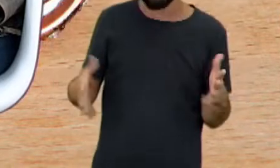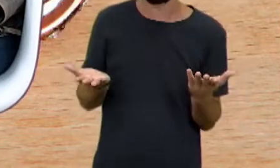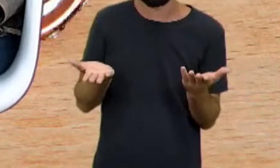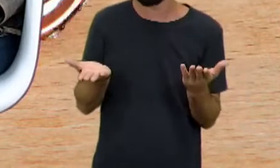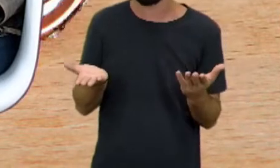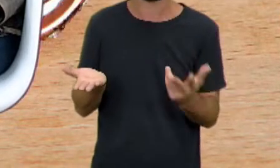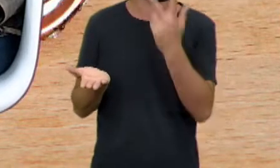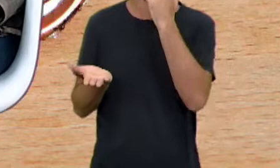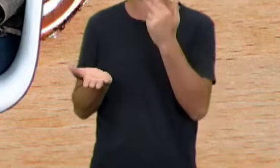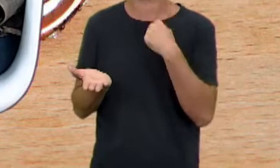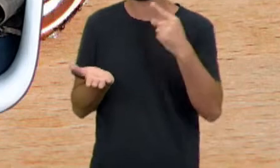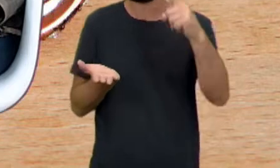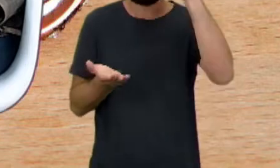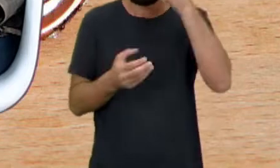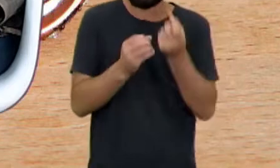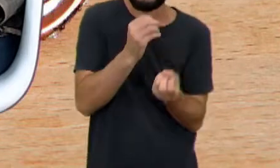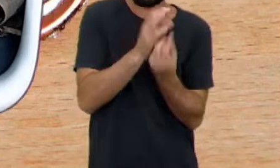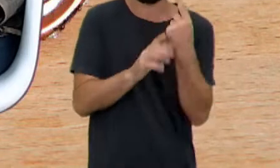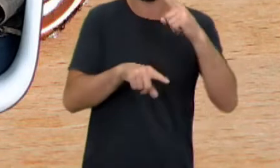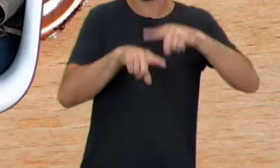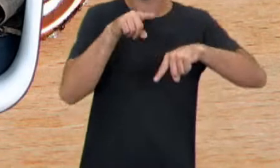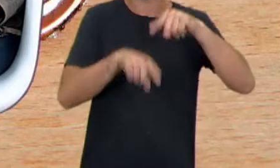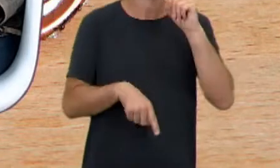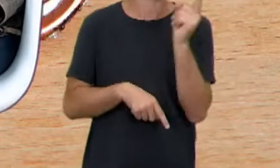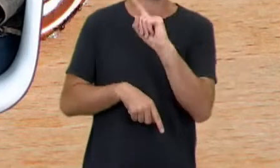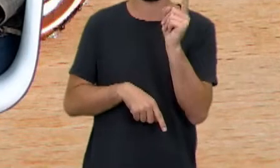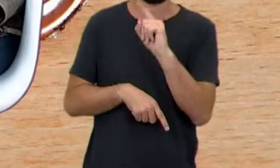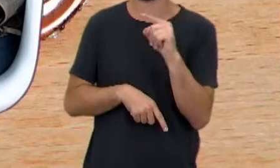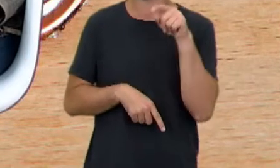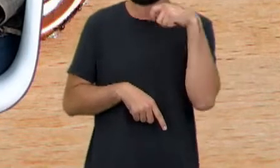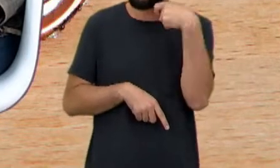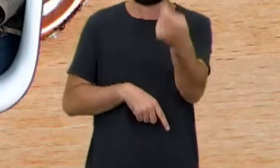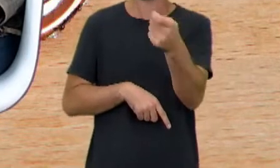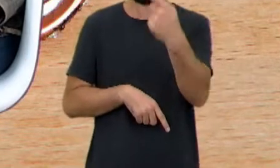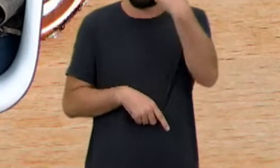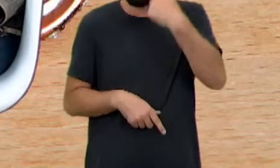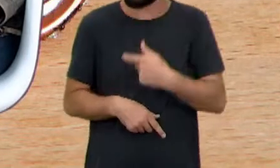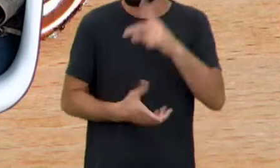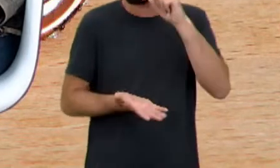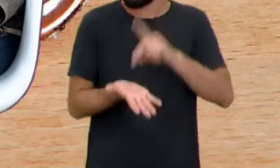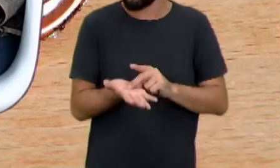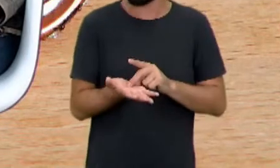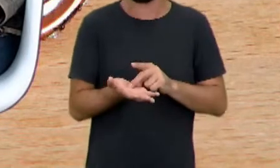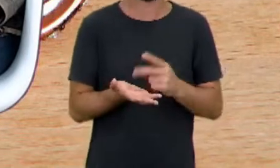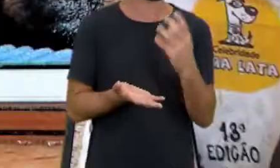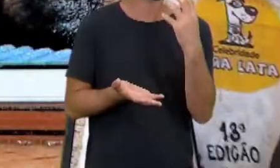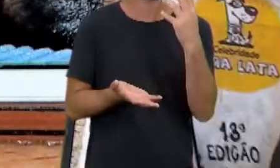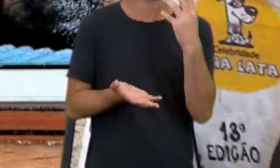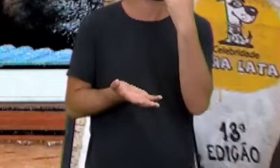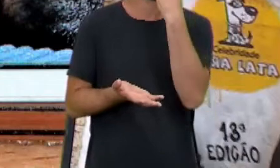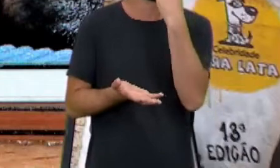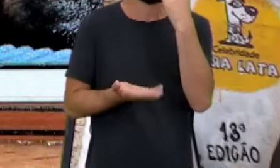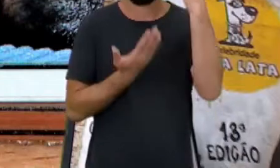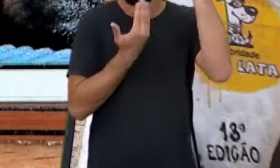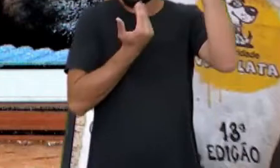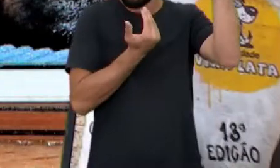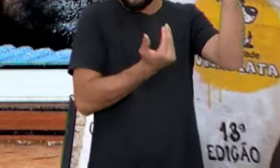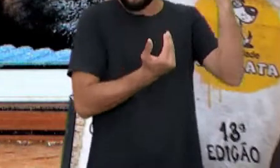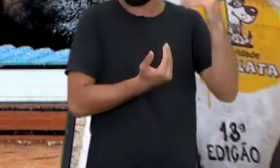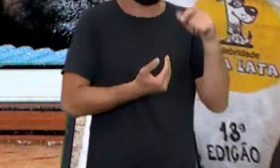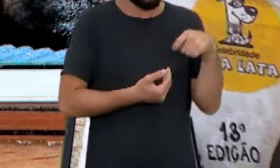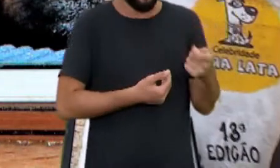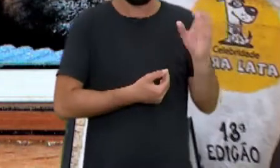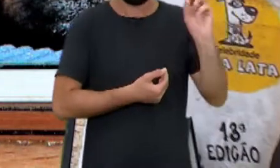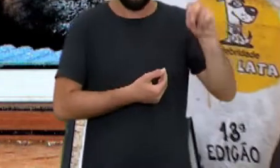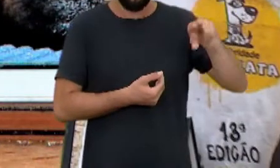criei um produto. A Luli não é um produto, né? A Luli é a Luli. Sim. A Celebridade Vira-Lata é uma ONG, aí sim, talvez, entre aspas, a